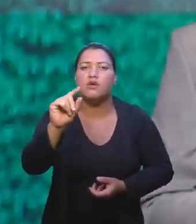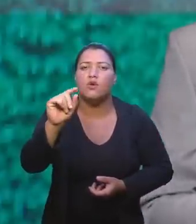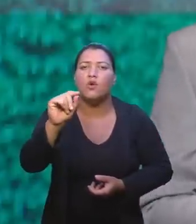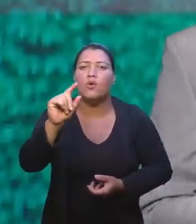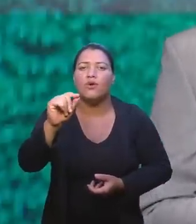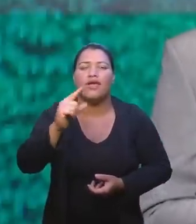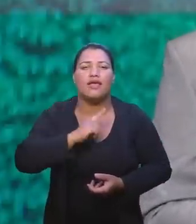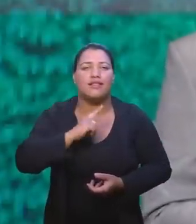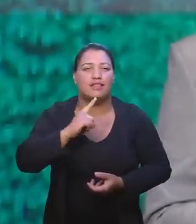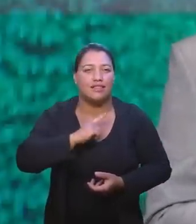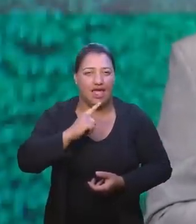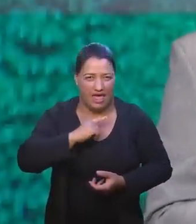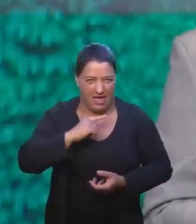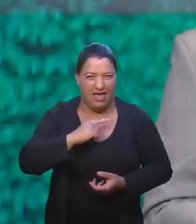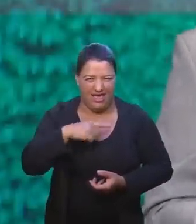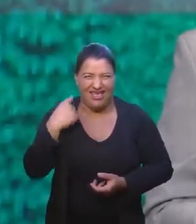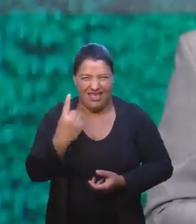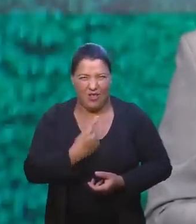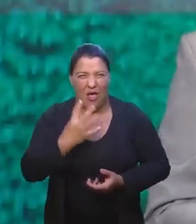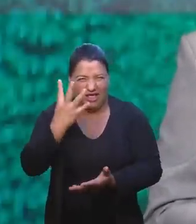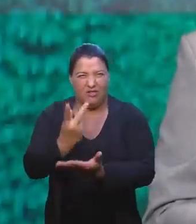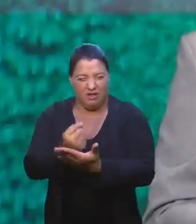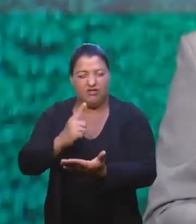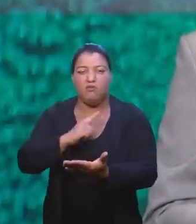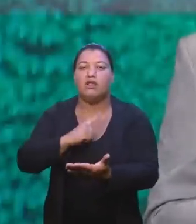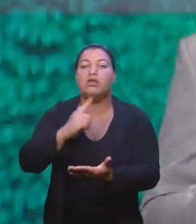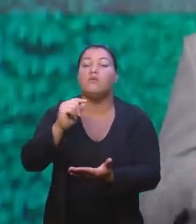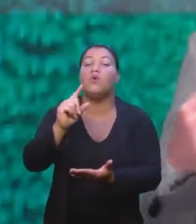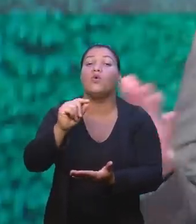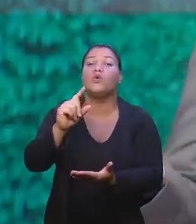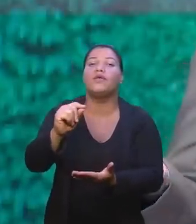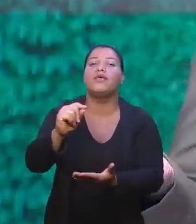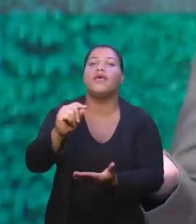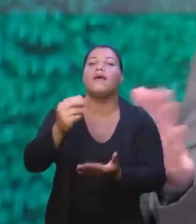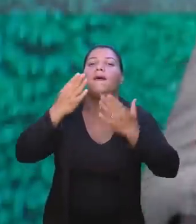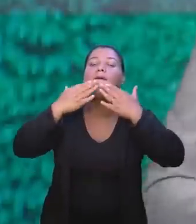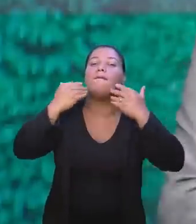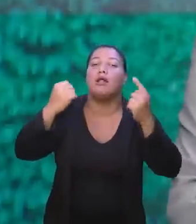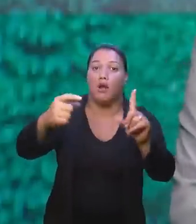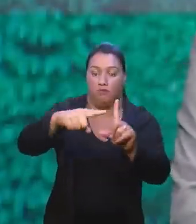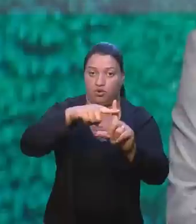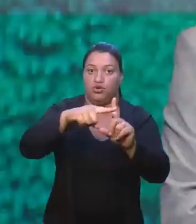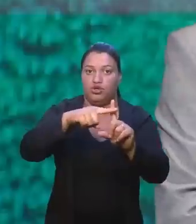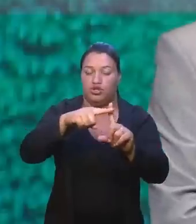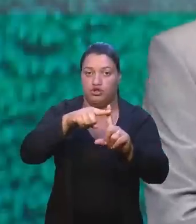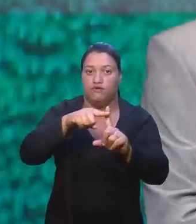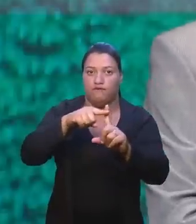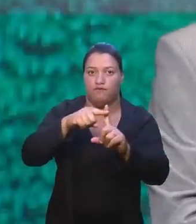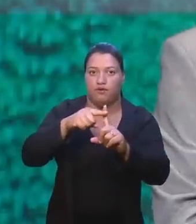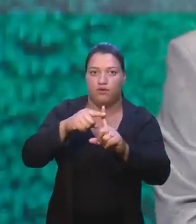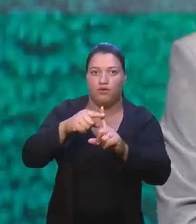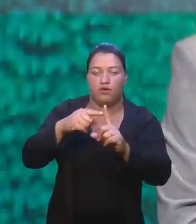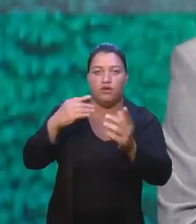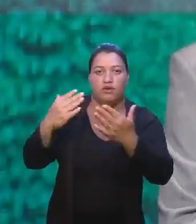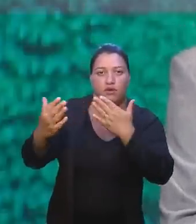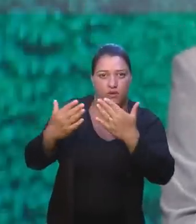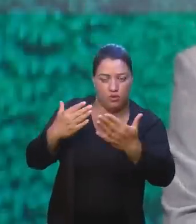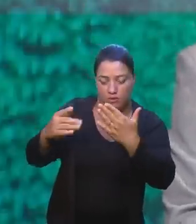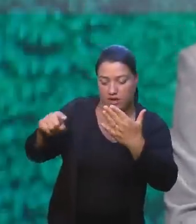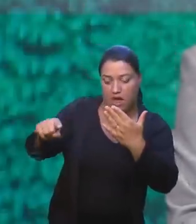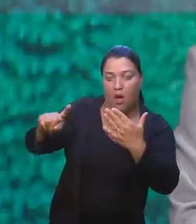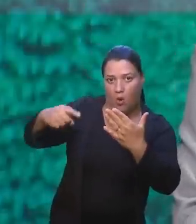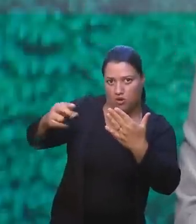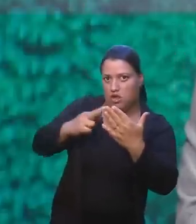que nós do Espiritismo temos em vantagem em relação aos não